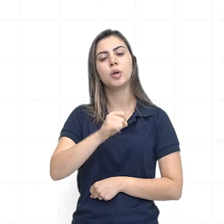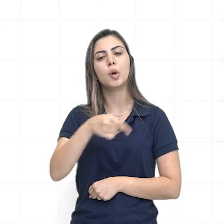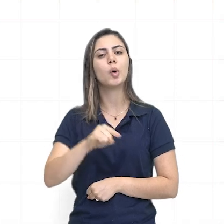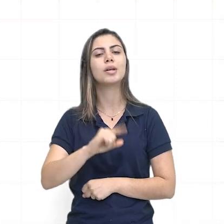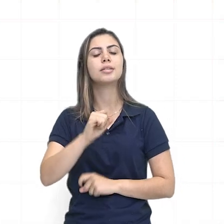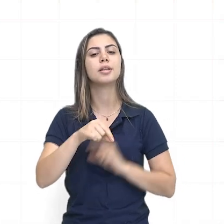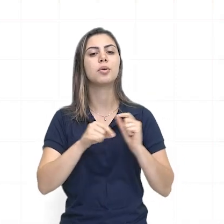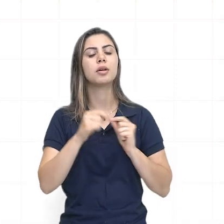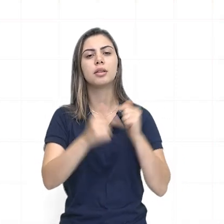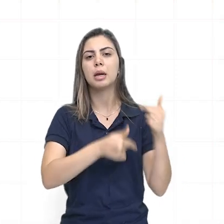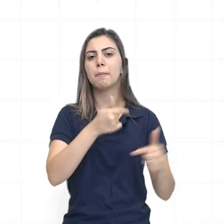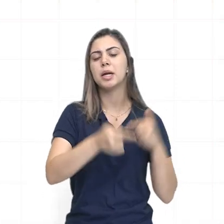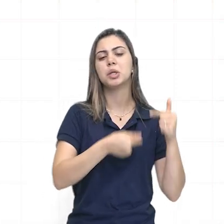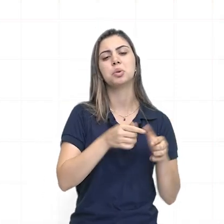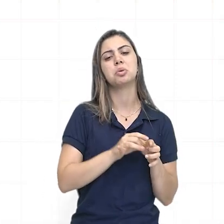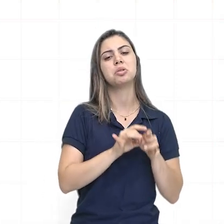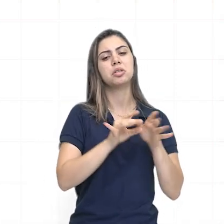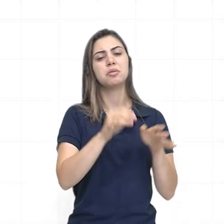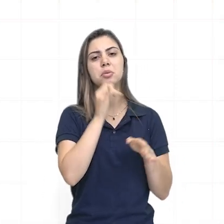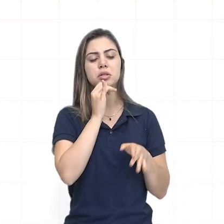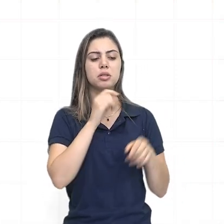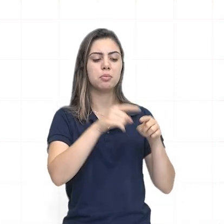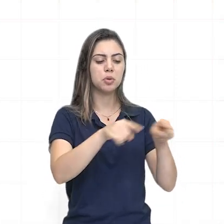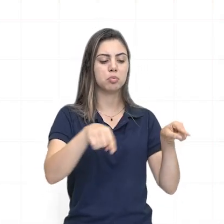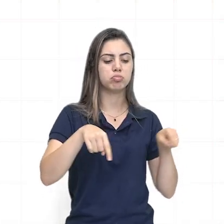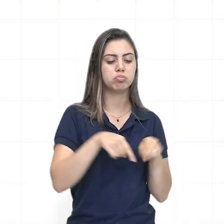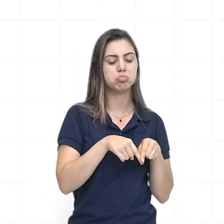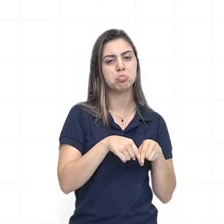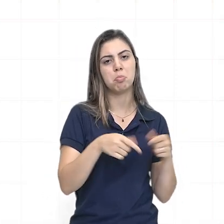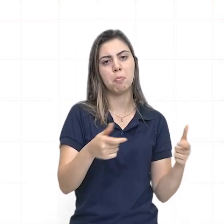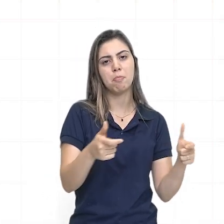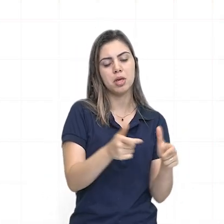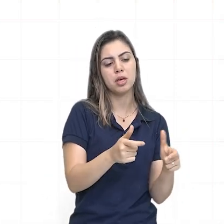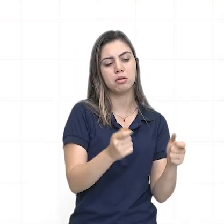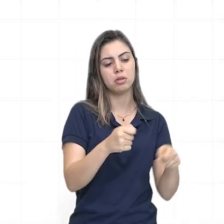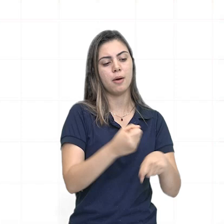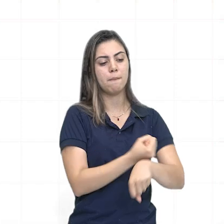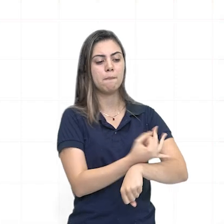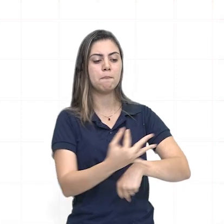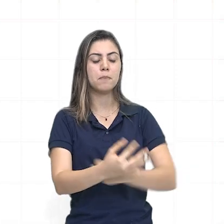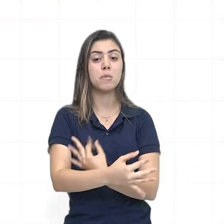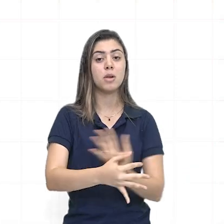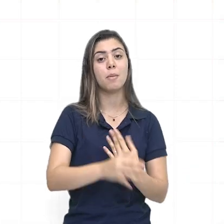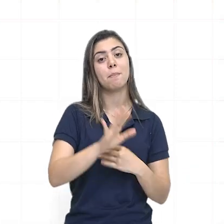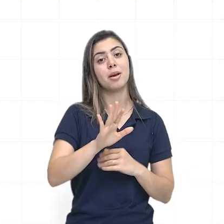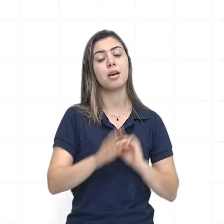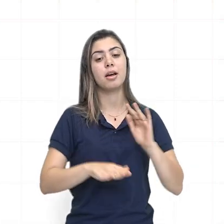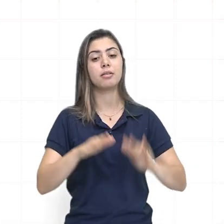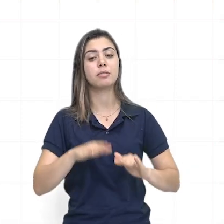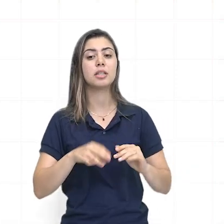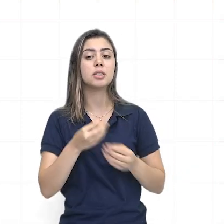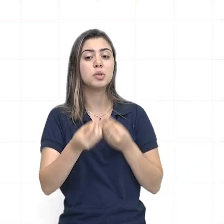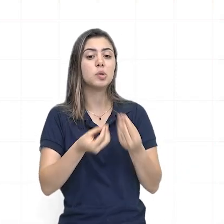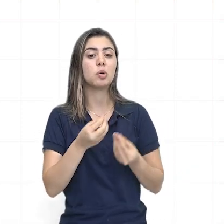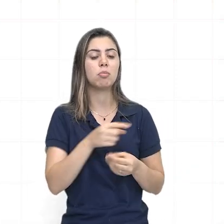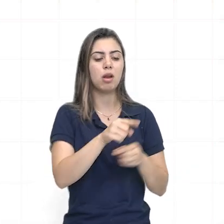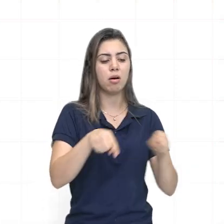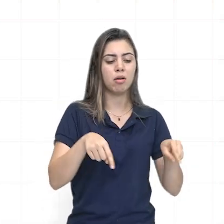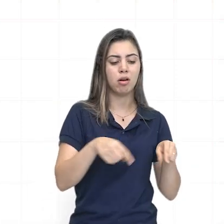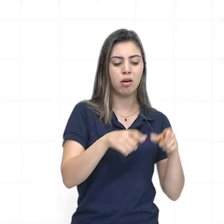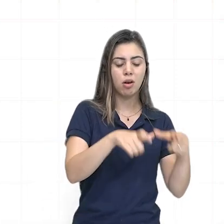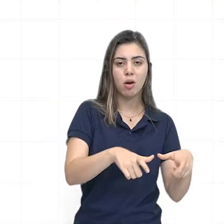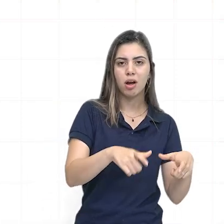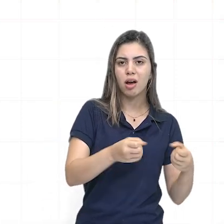que cultivavam pequenos lotes de terra, muitas vezes sendo obrigados a entregar suas terras